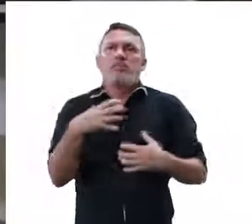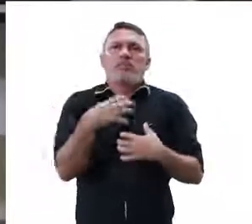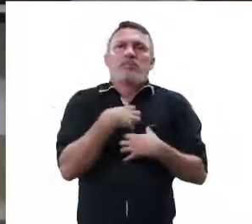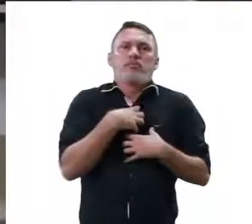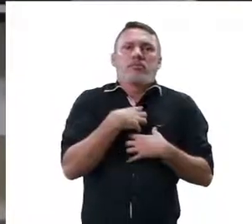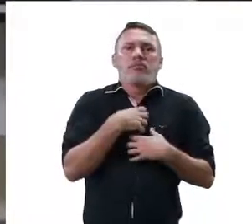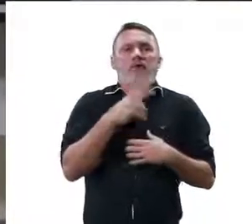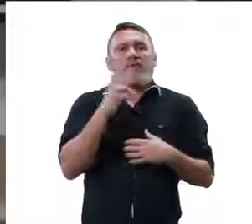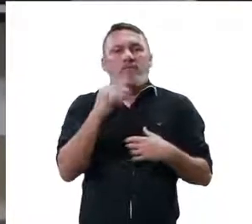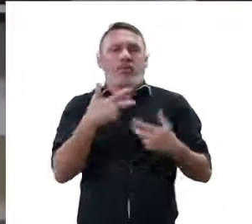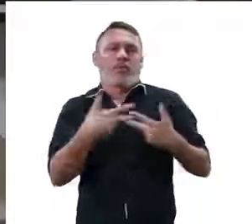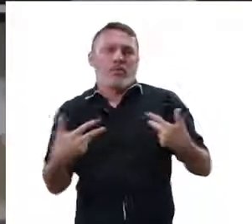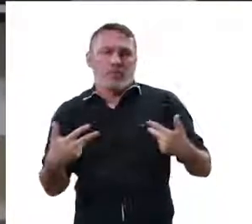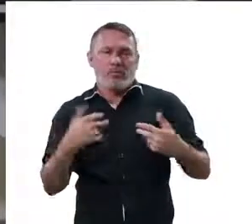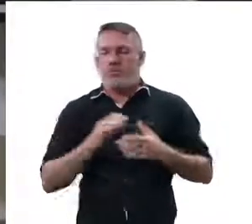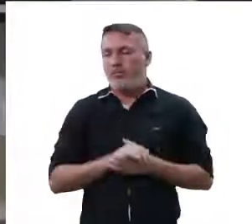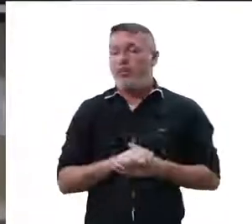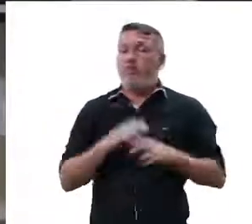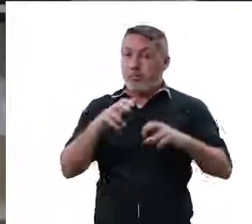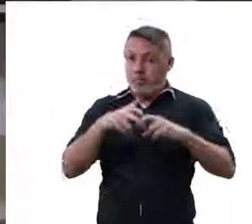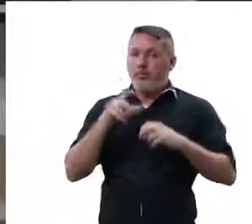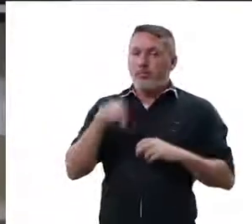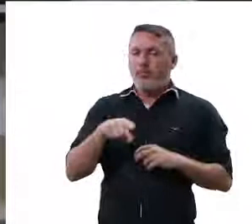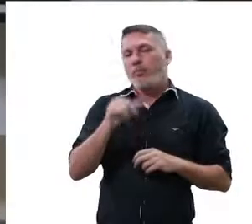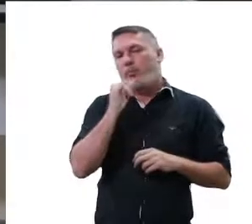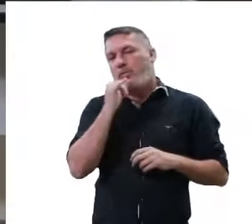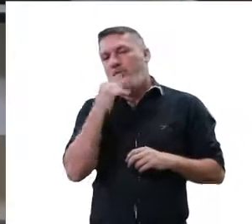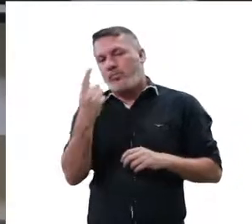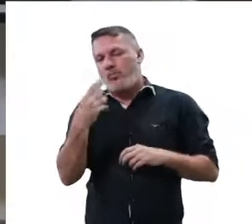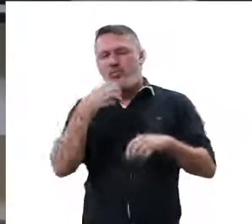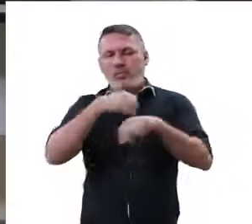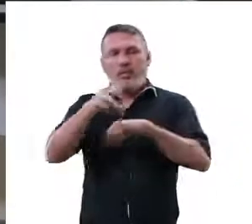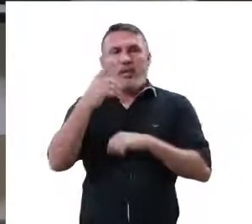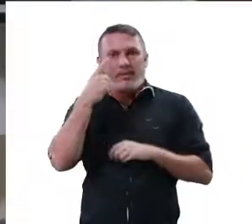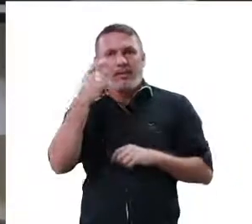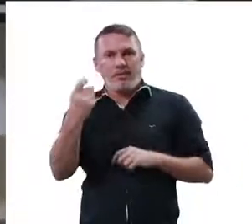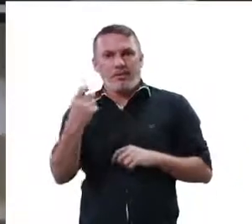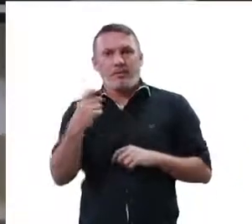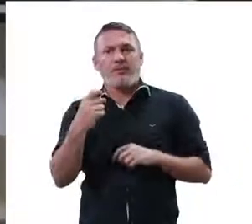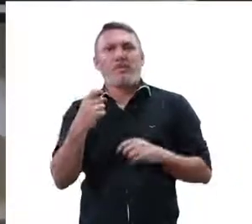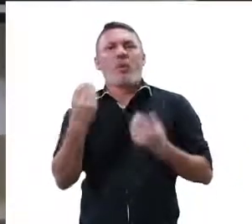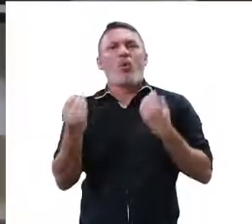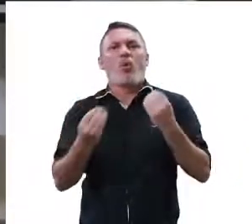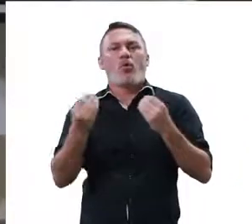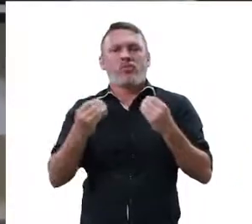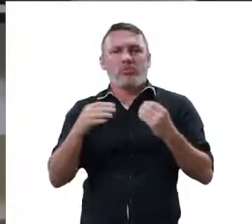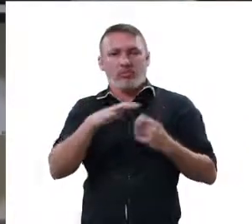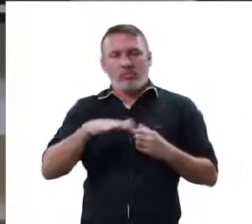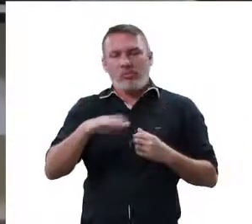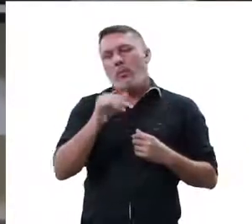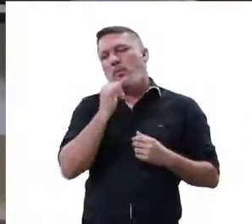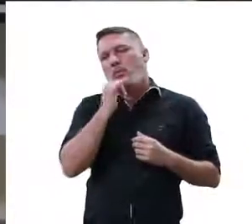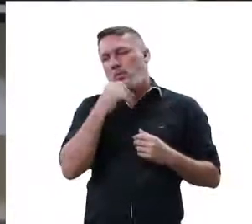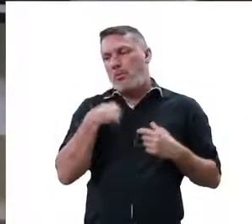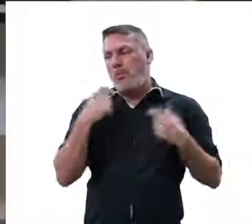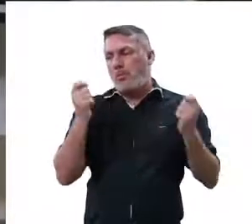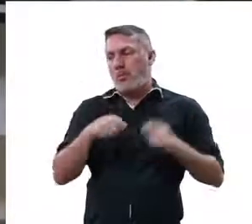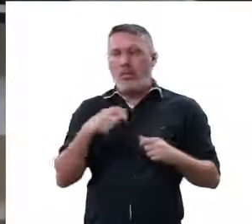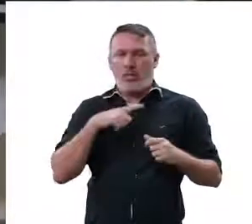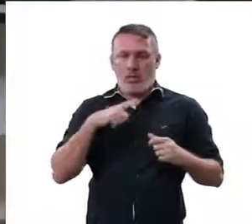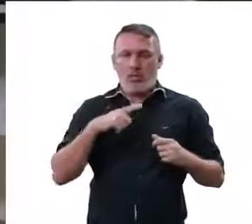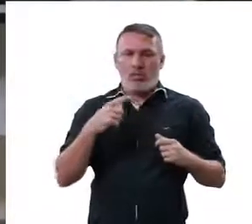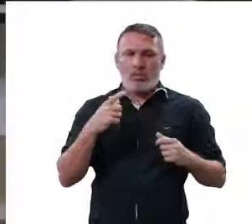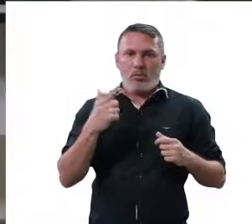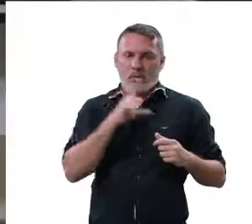partir daquilo que o motiva a fazer tal coisa, né? Um exemplo bastante interessante em relação a isso,